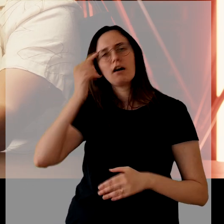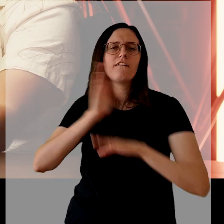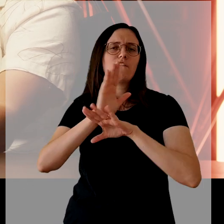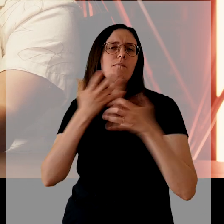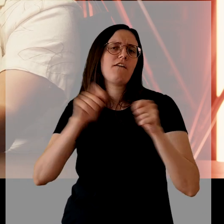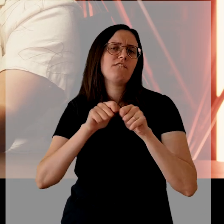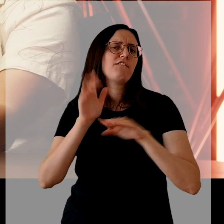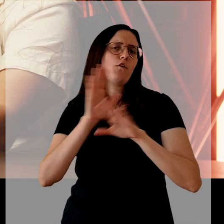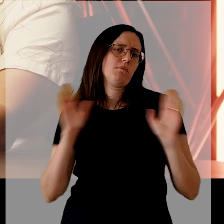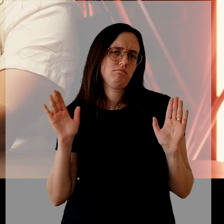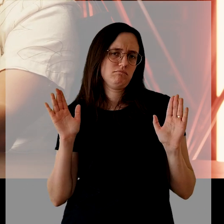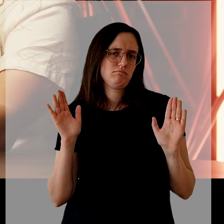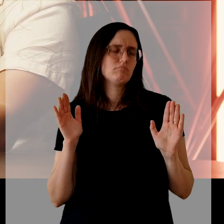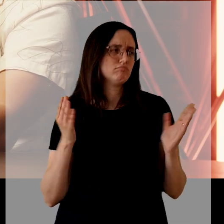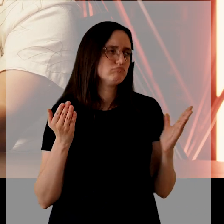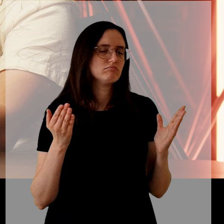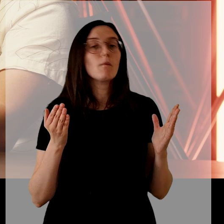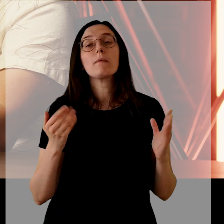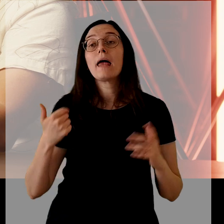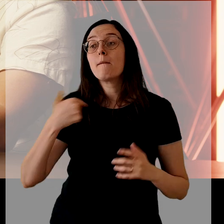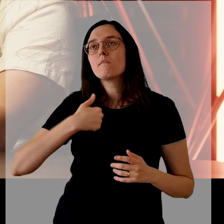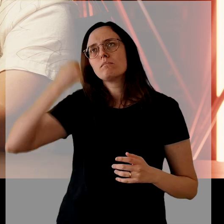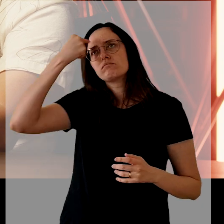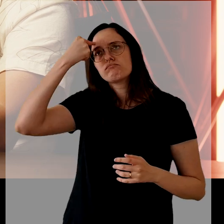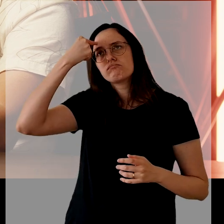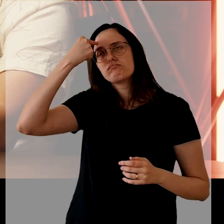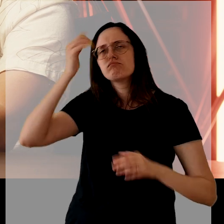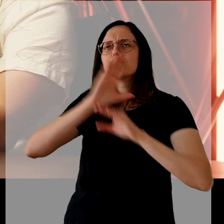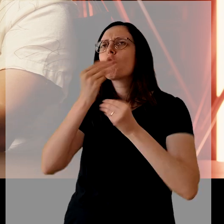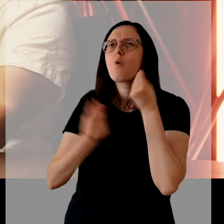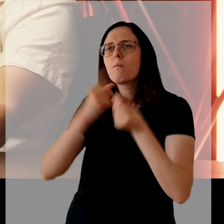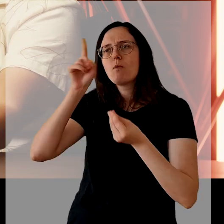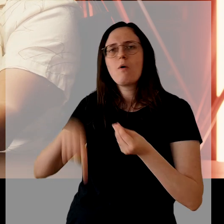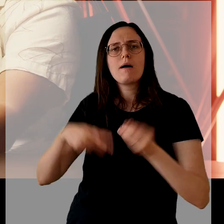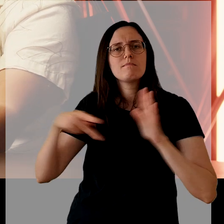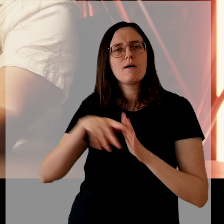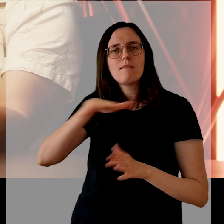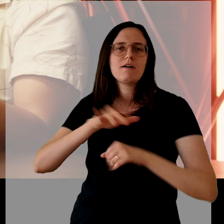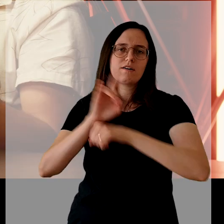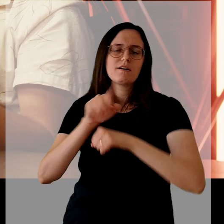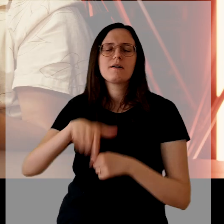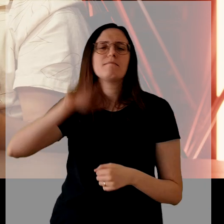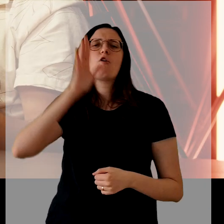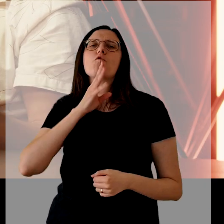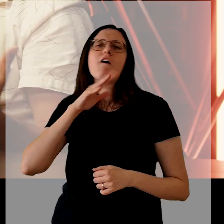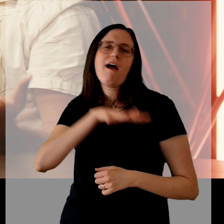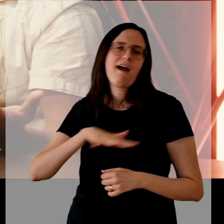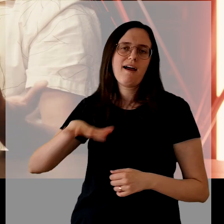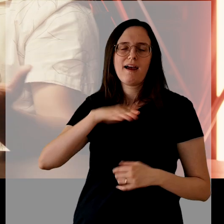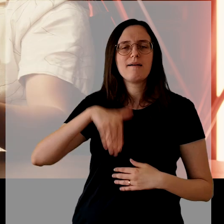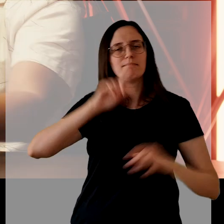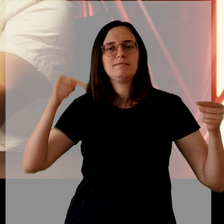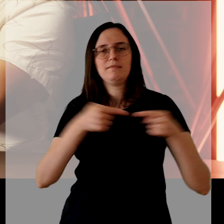fazer filmes. E aí a minha alternativa para fazer filmes foi dirigir documentários, porque era o que era mais conhecido, que